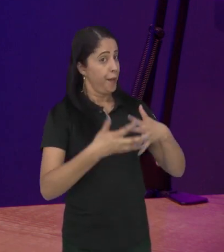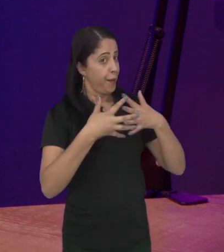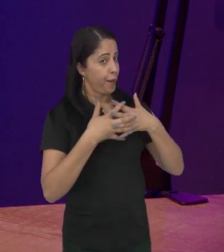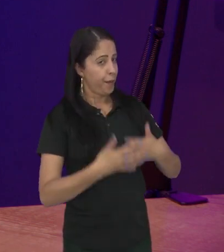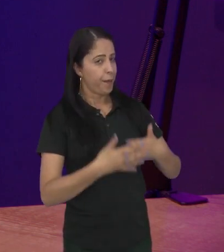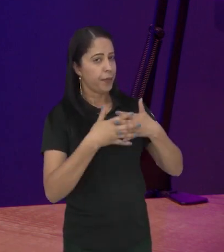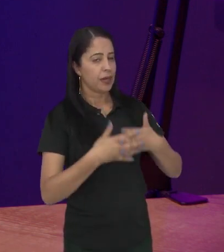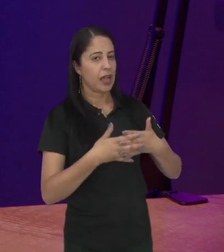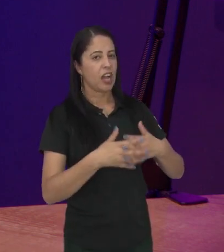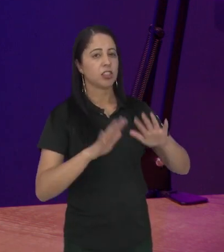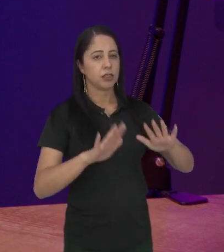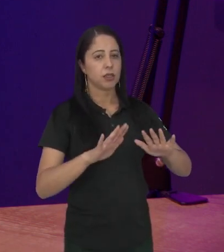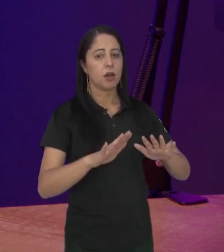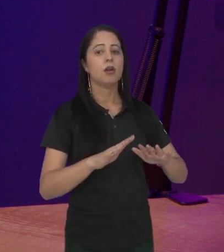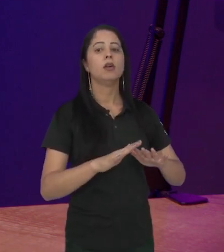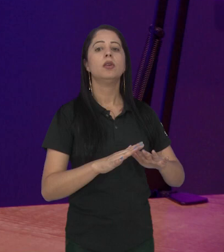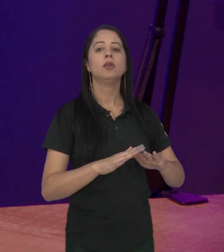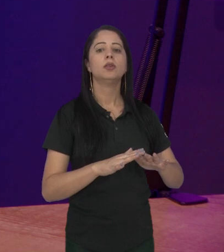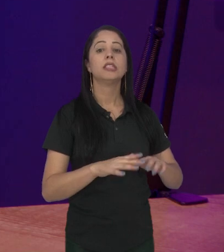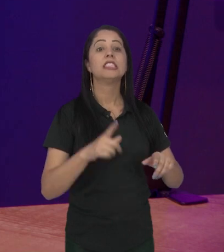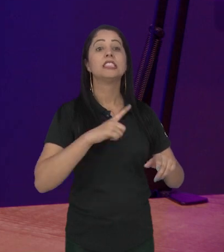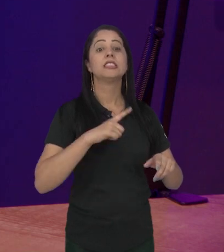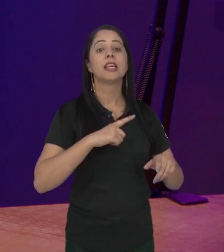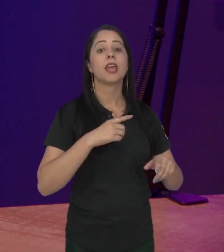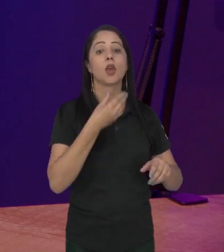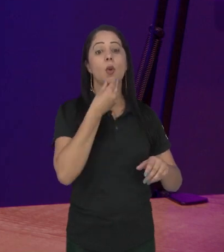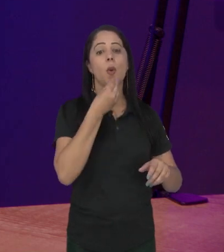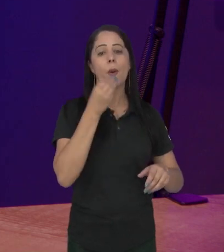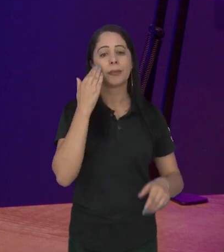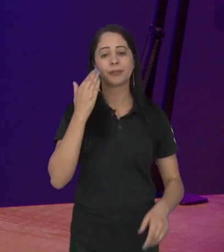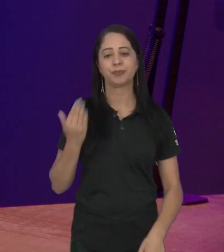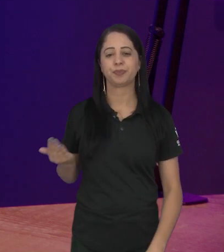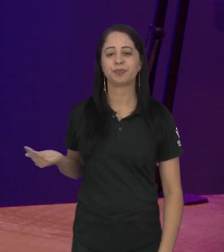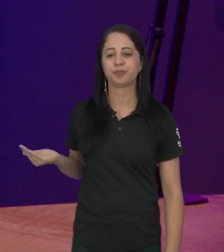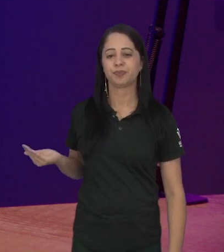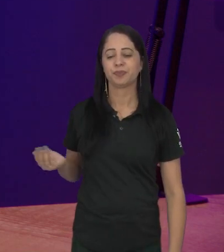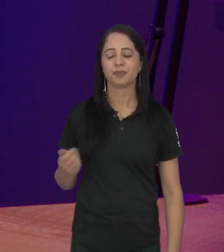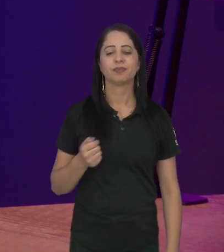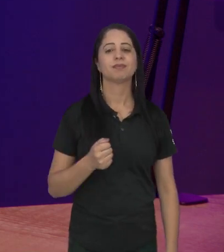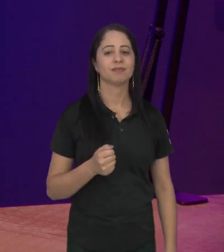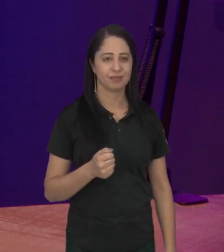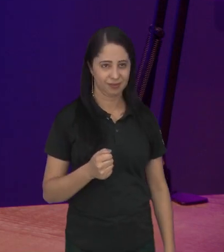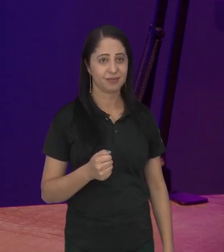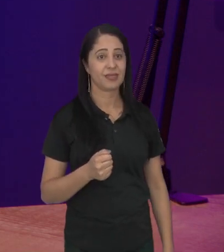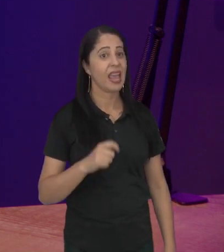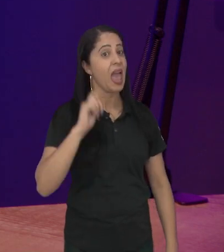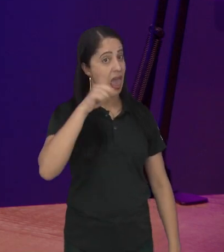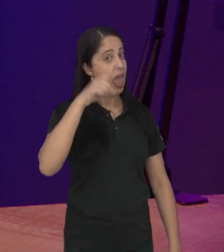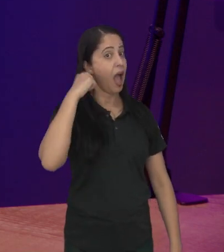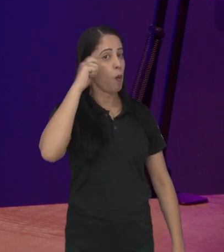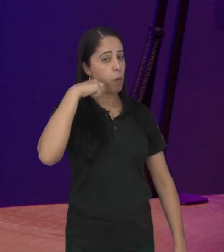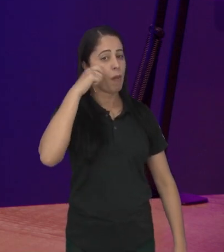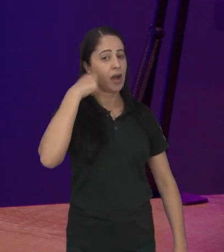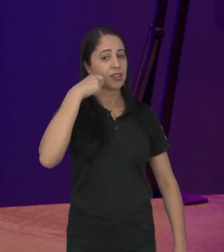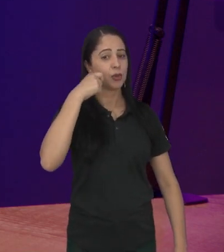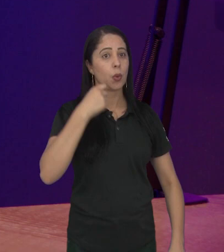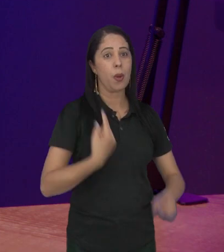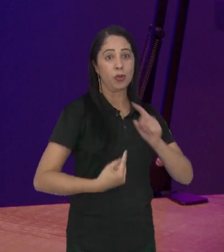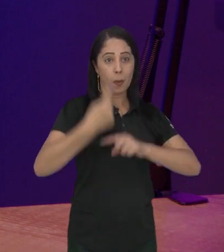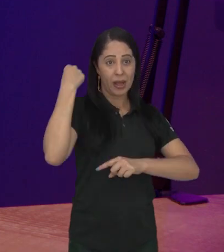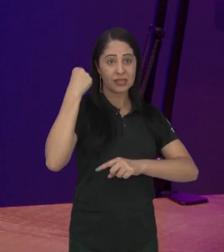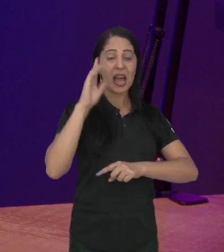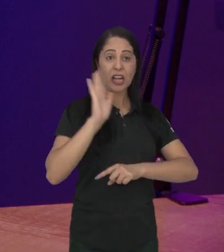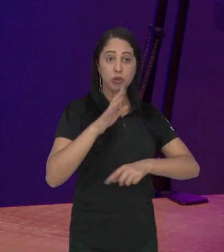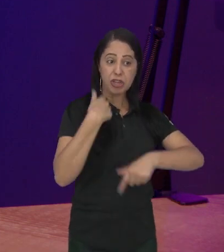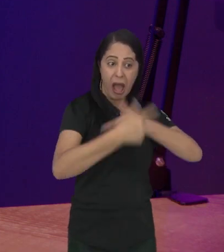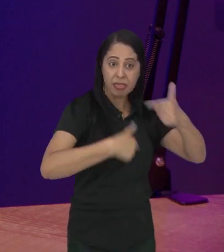muito complicado. Então ela tá lá no filme e a gente também tem o Ke Huy Quan, que é um ator, ele foi um ator